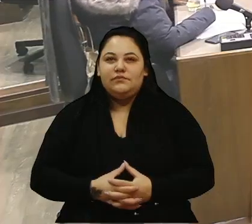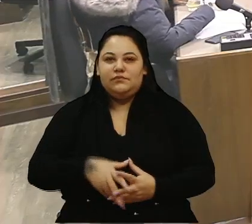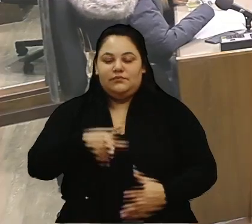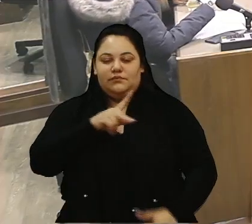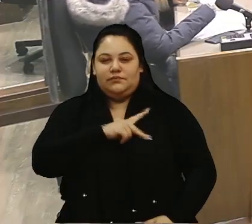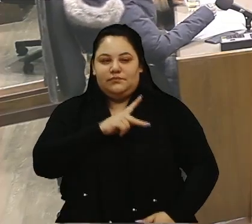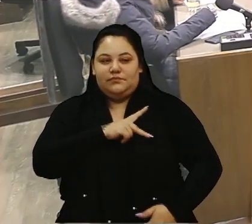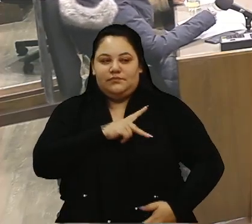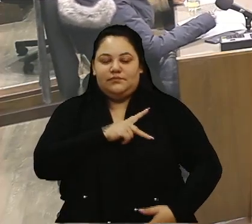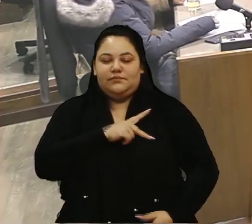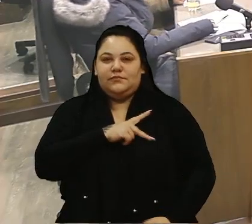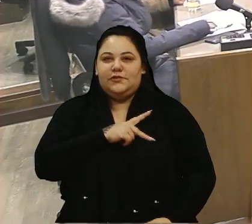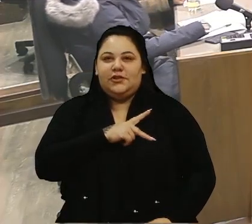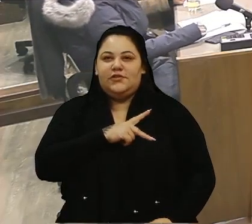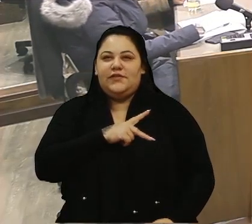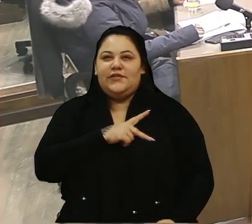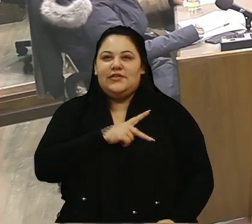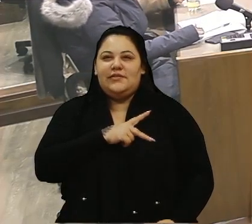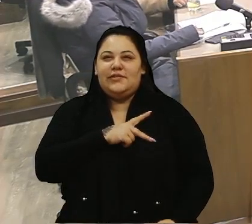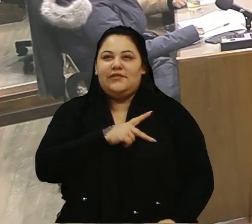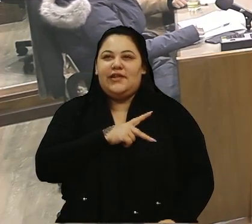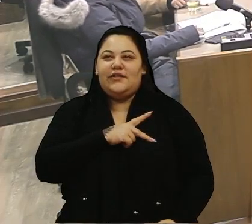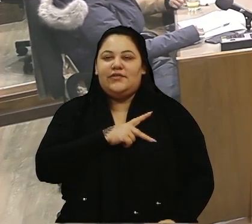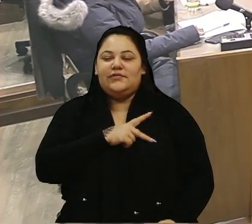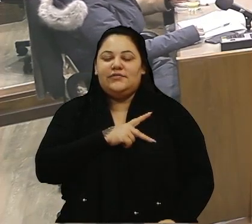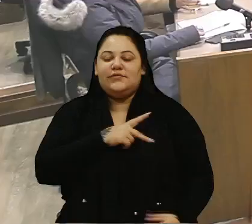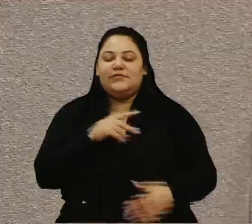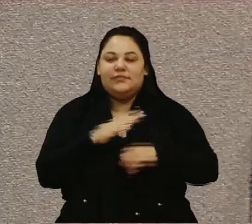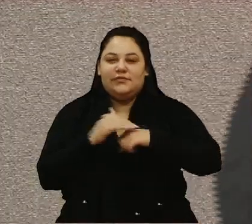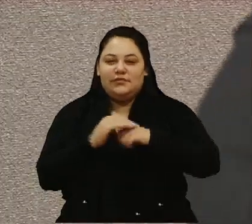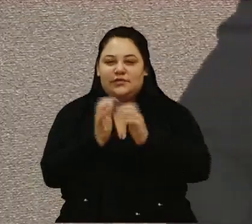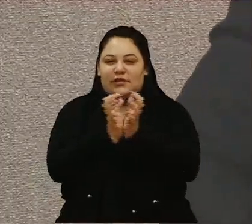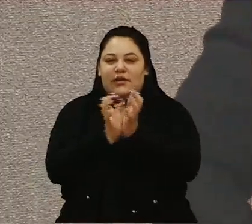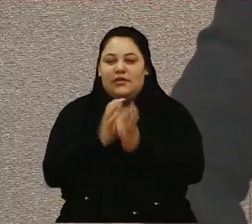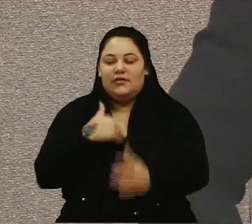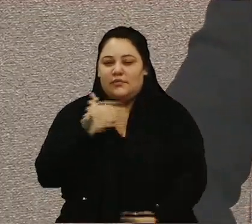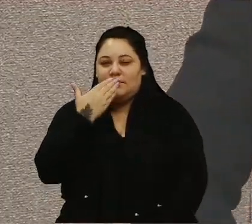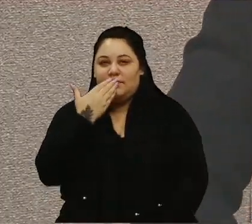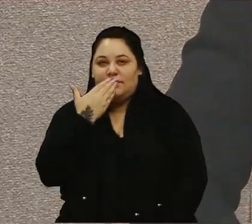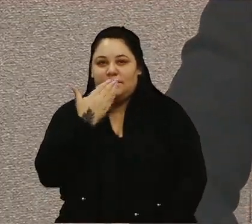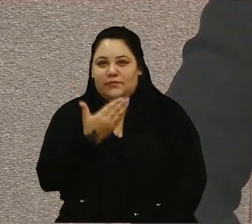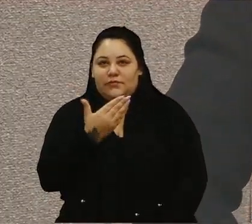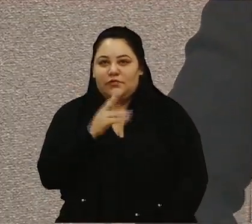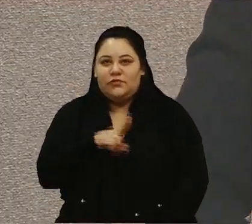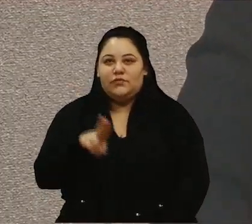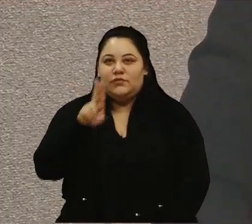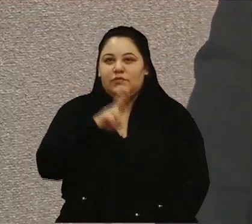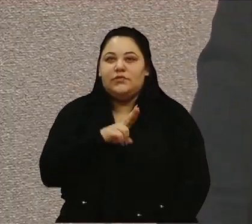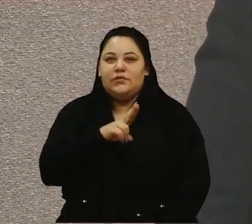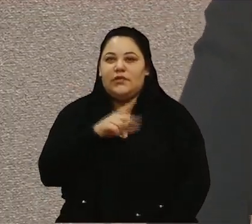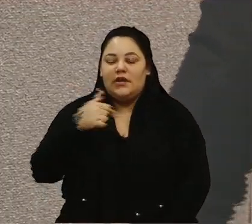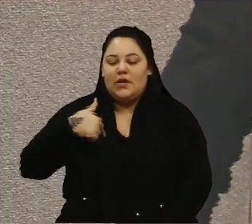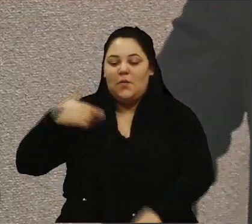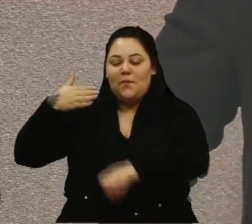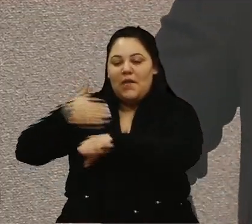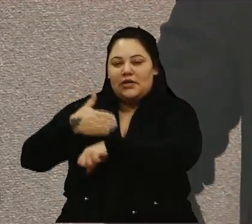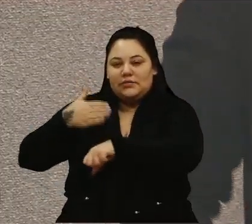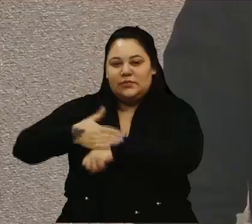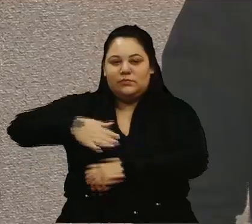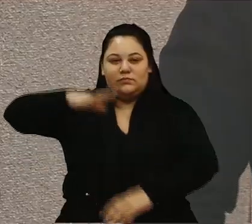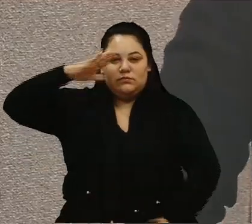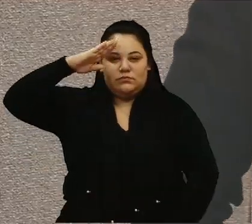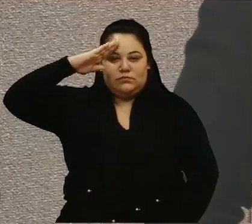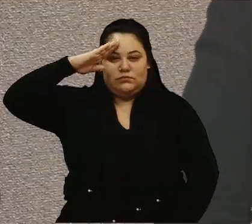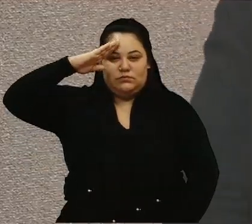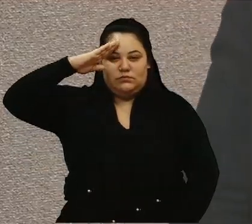Presidente, nobres colegas, eu pedi para fazer o uso da palavra porque, como membro das Forças Armadas, eu